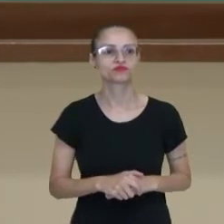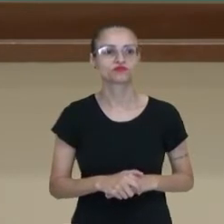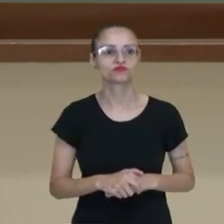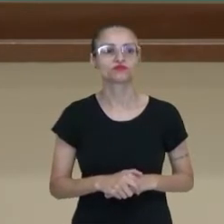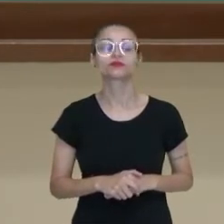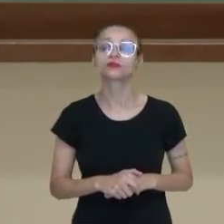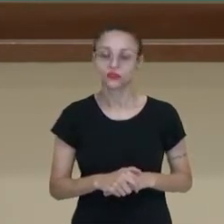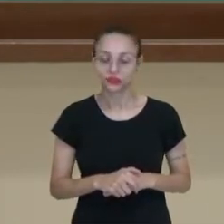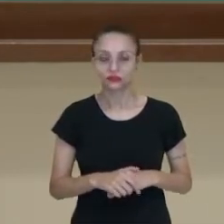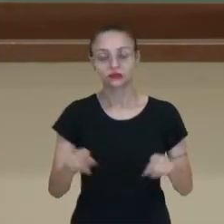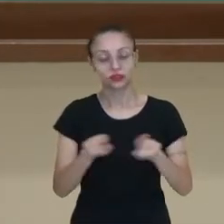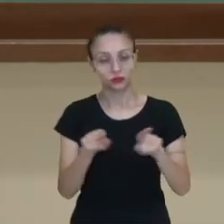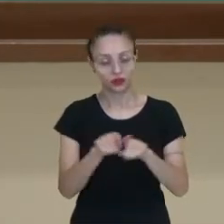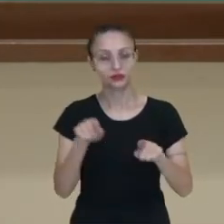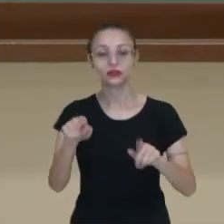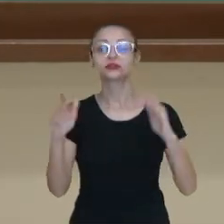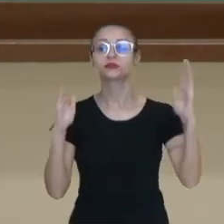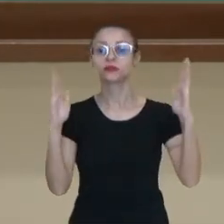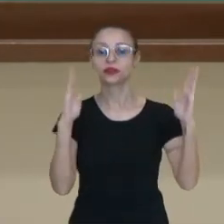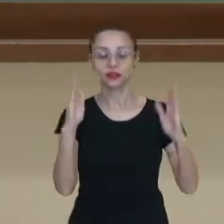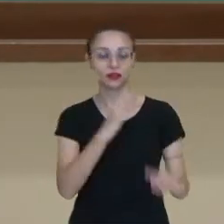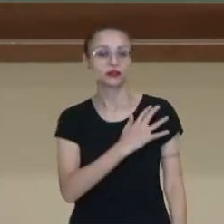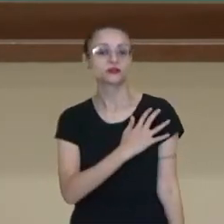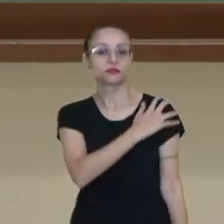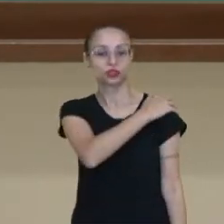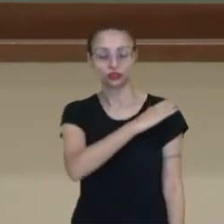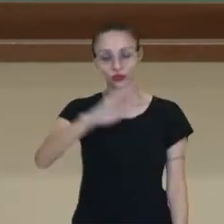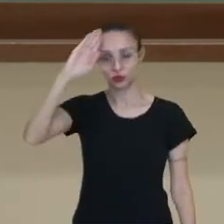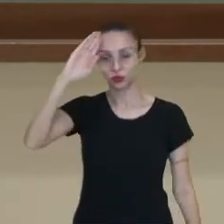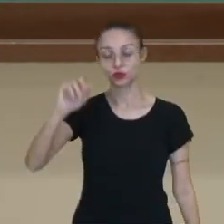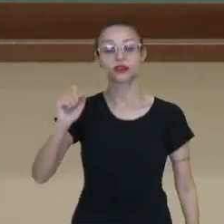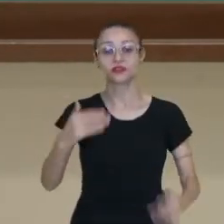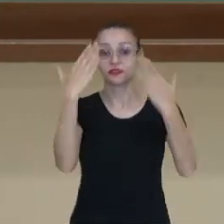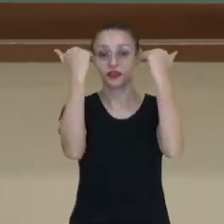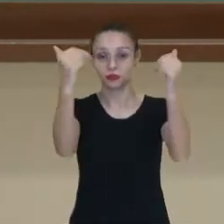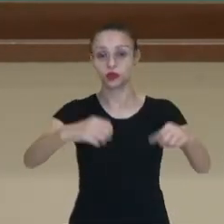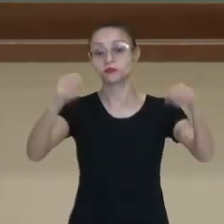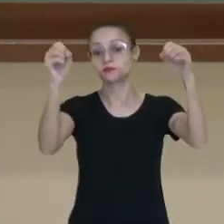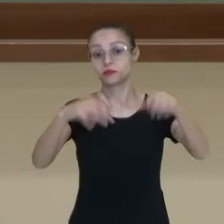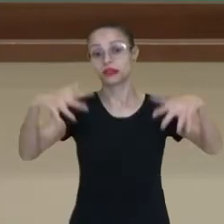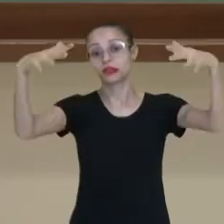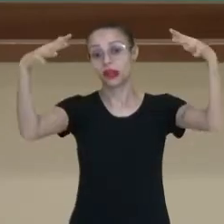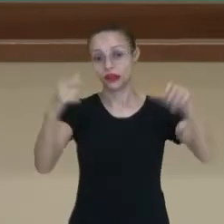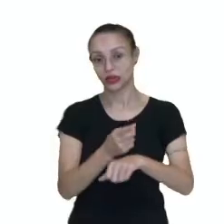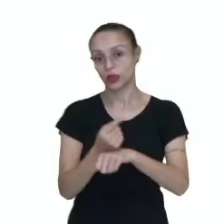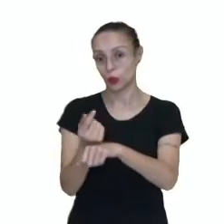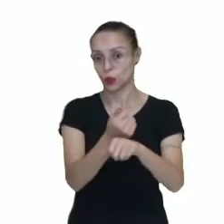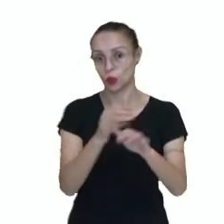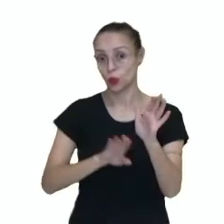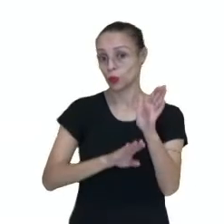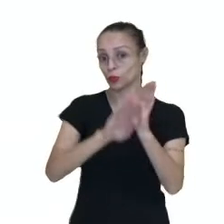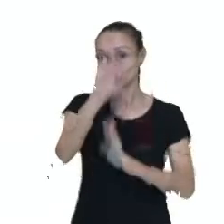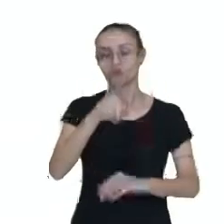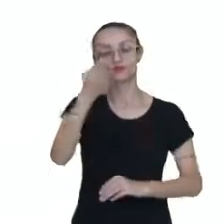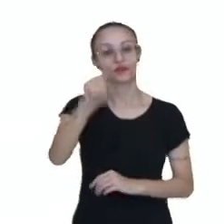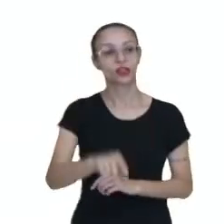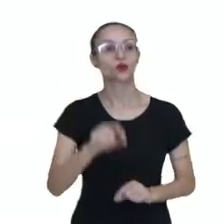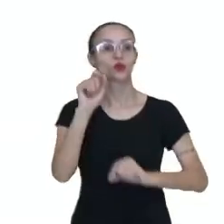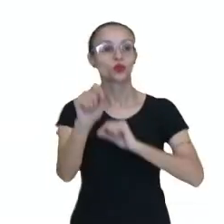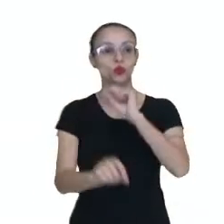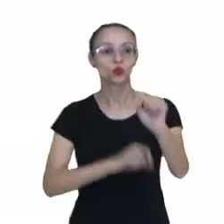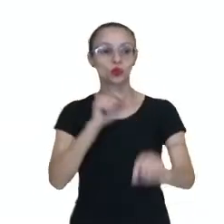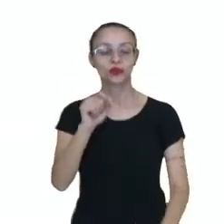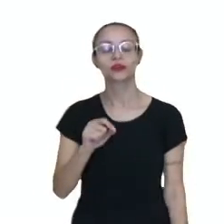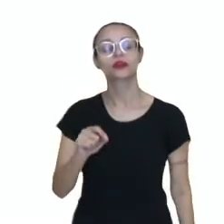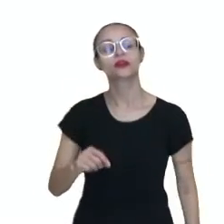também vai ser nesse período da ditadura militar que vai ocorrer o famoso milagre econômico, tá? Que foi idealizado pelo